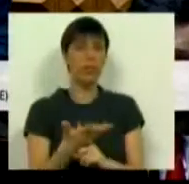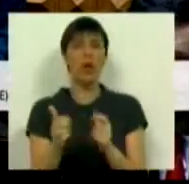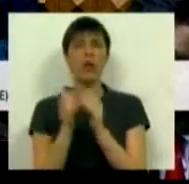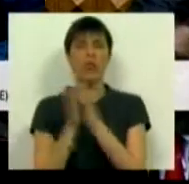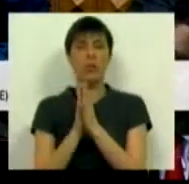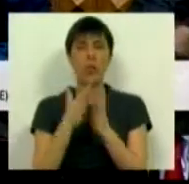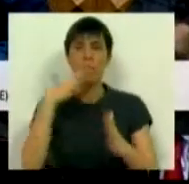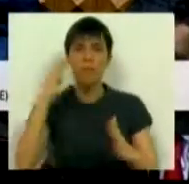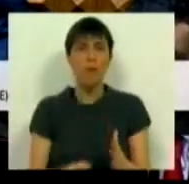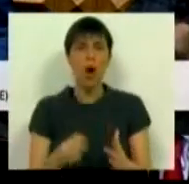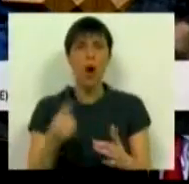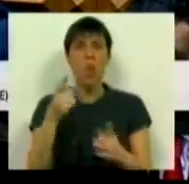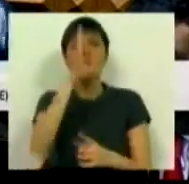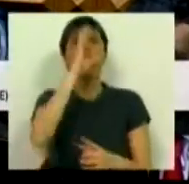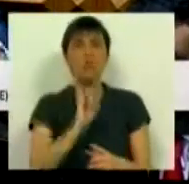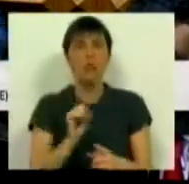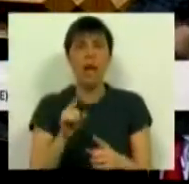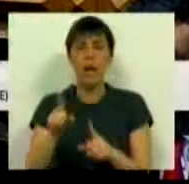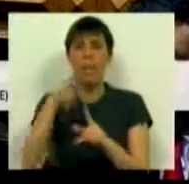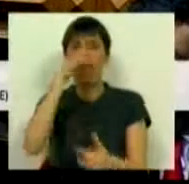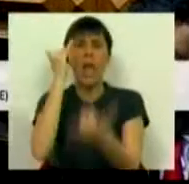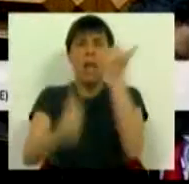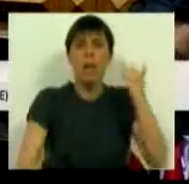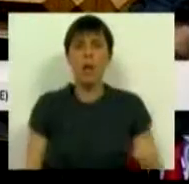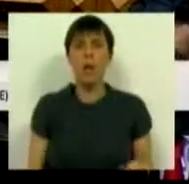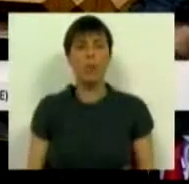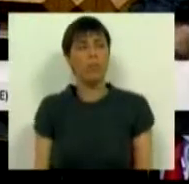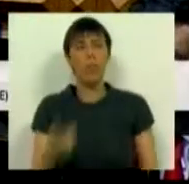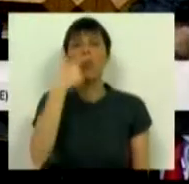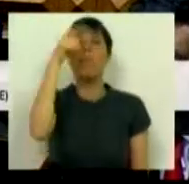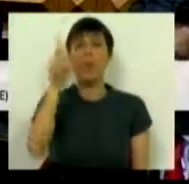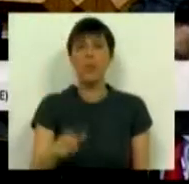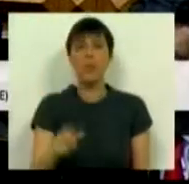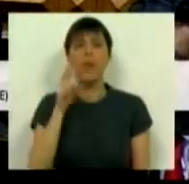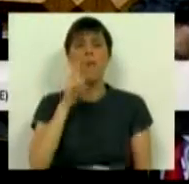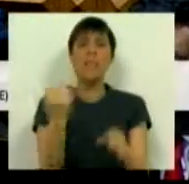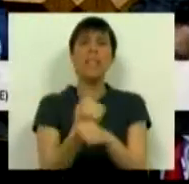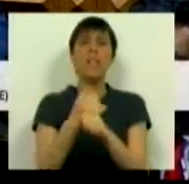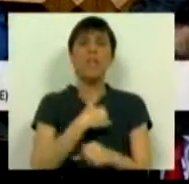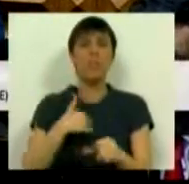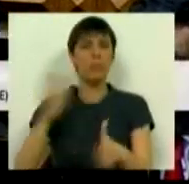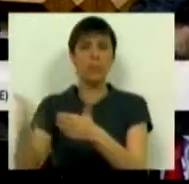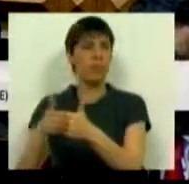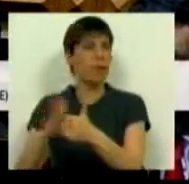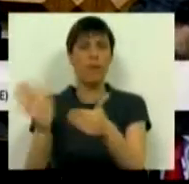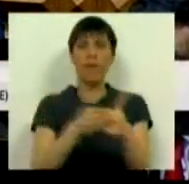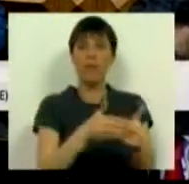por todos os lados por um Estado que é seu inimigo. Um cidadão que vê os serviços de saúde a fechar,